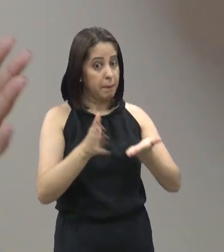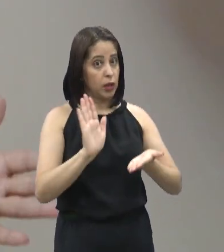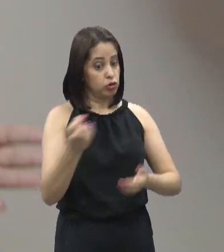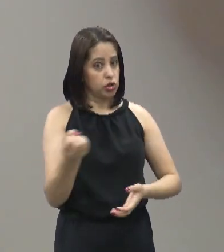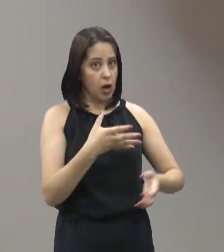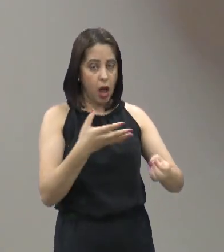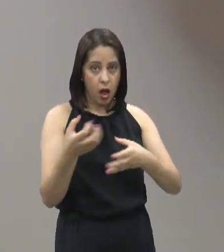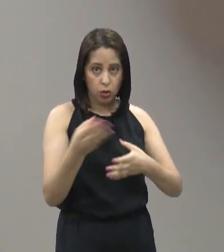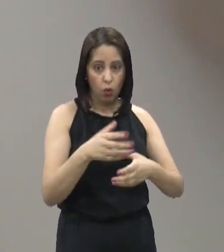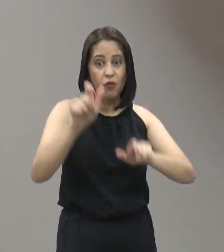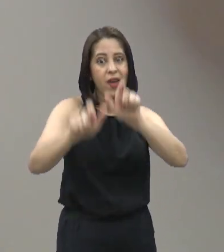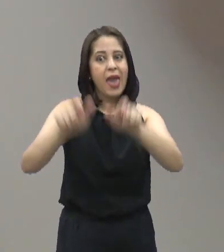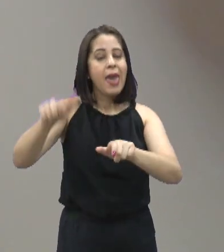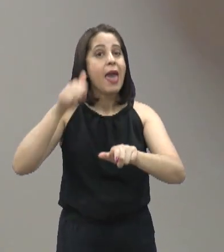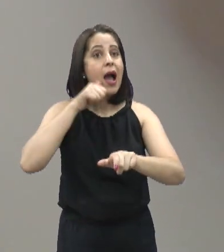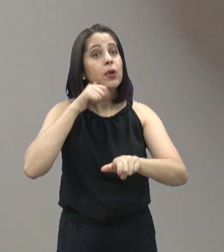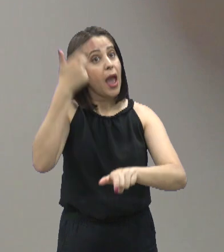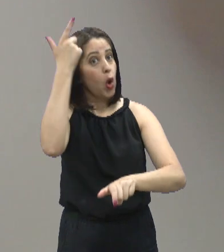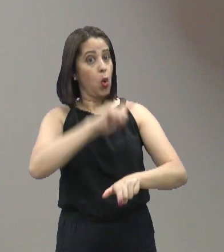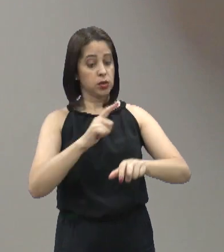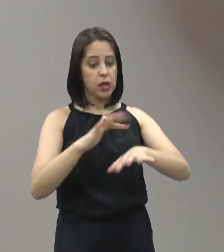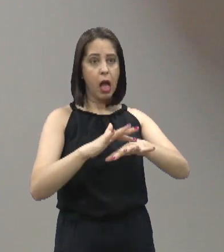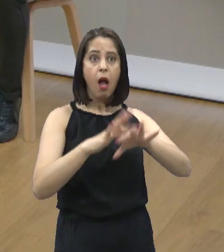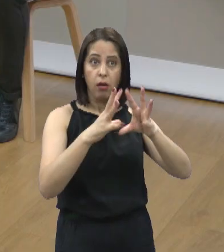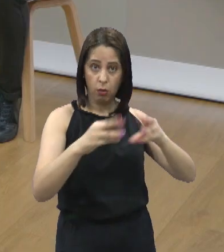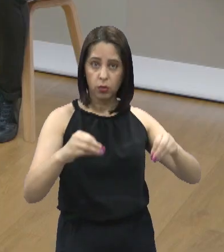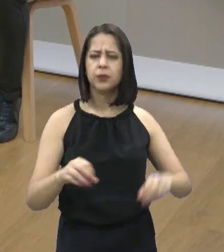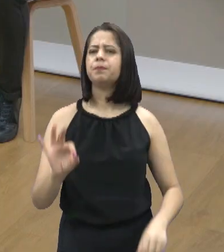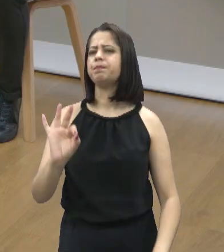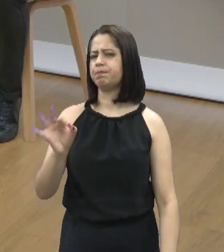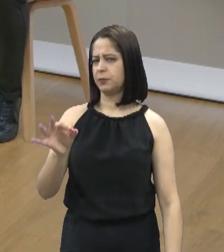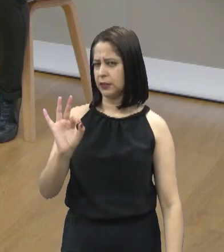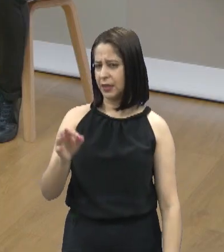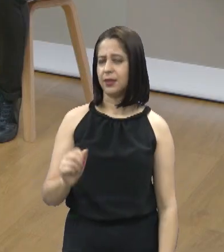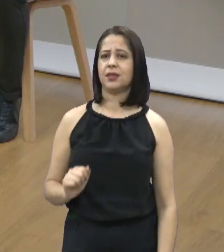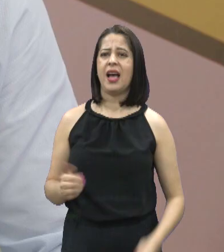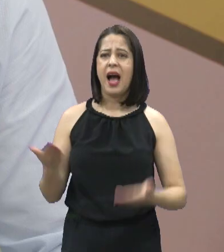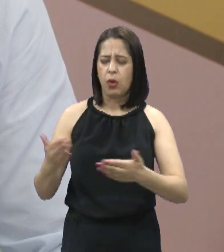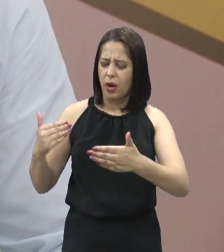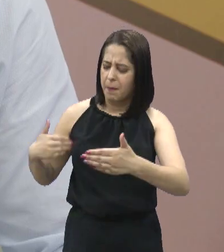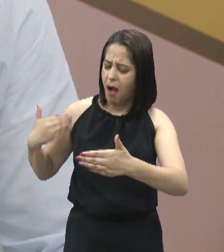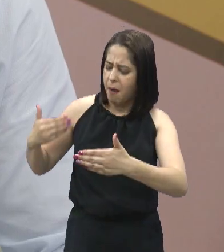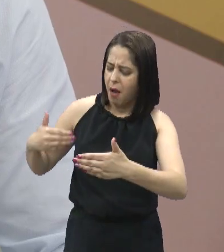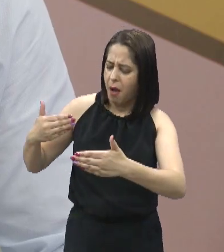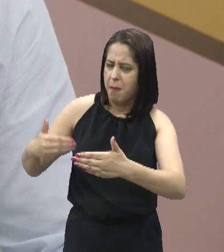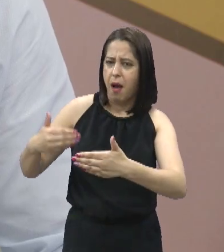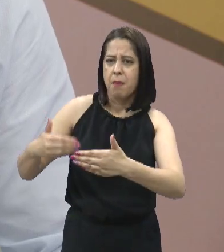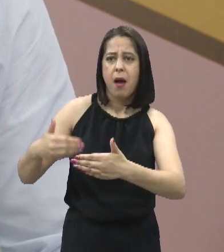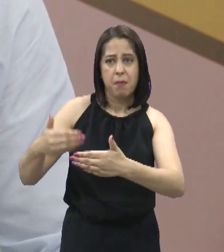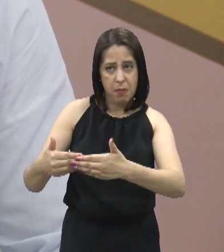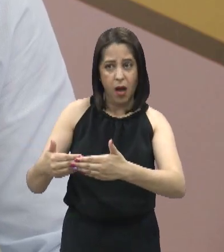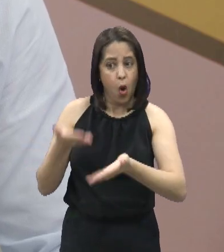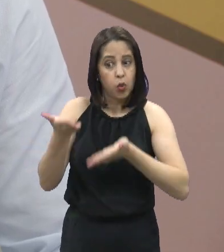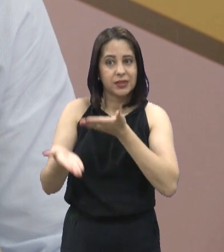mais as mulheres com sucesso no tratamento, né, doutor? Sim, com certeza. Cada vez mais tendo qualidade de vida no